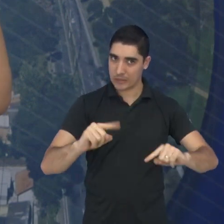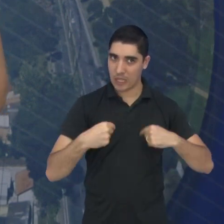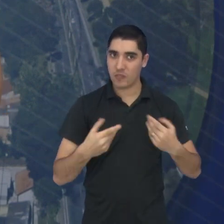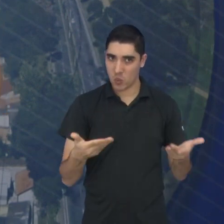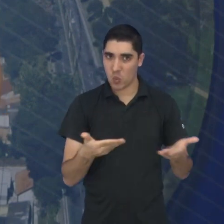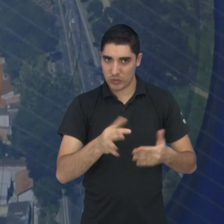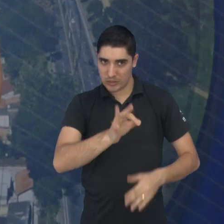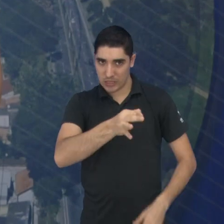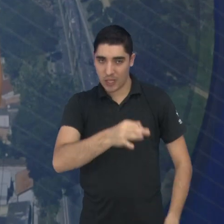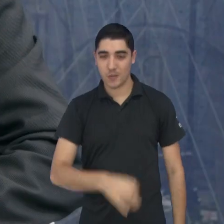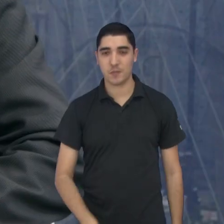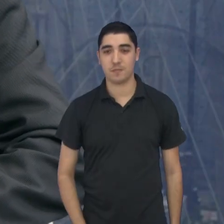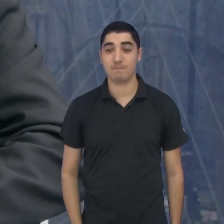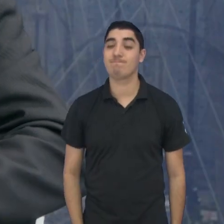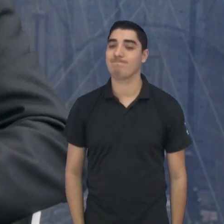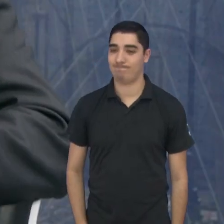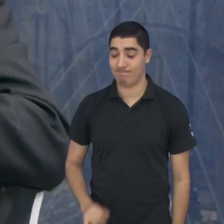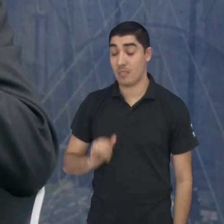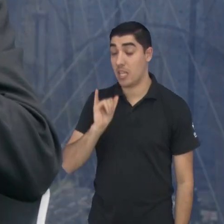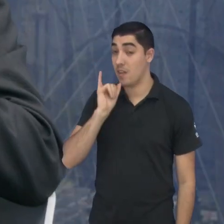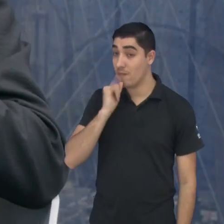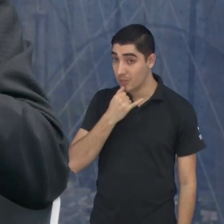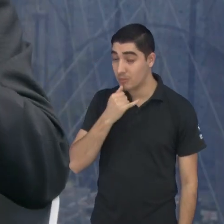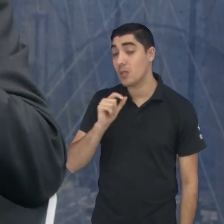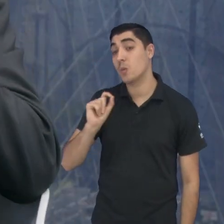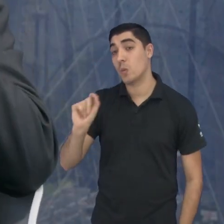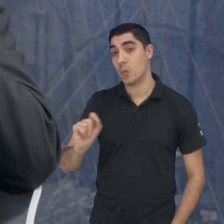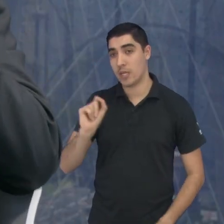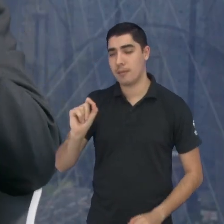né? Infelizmente, nós temos